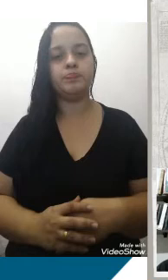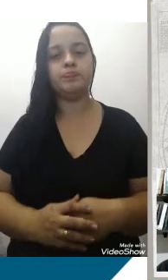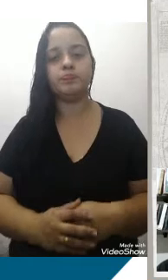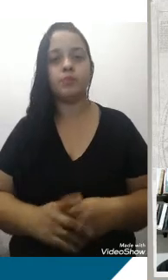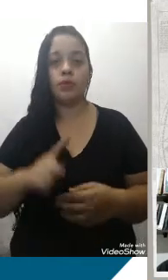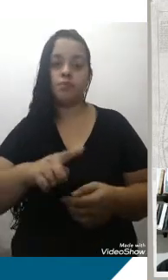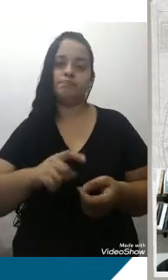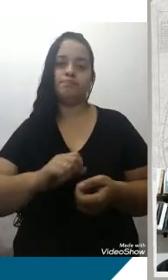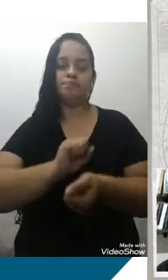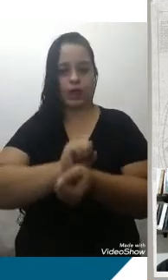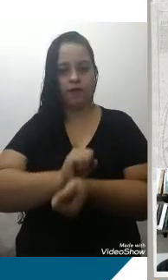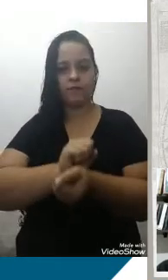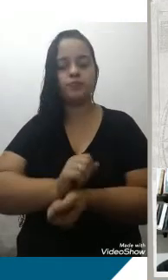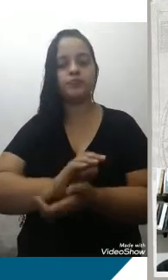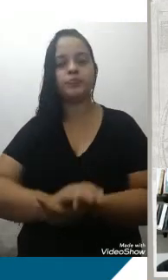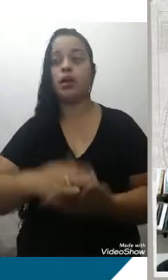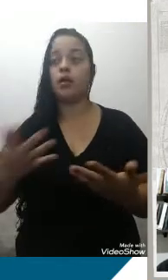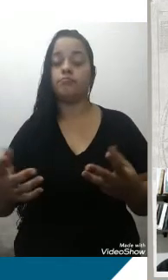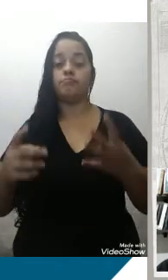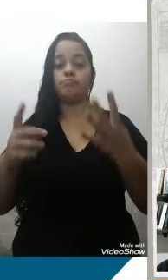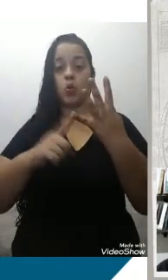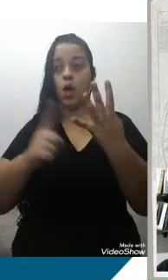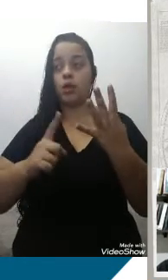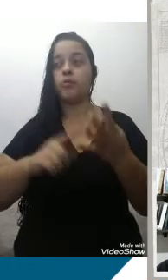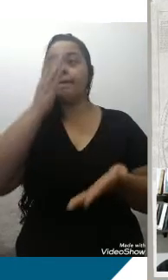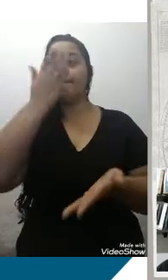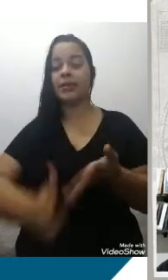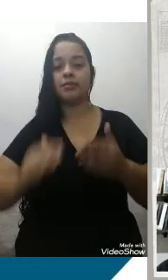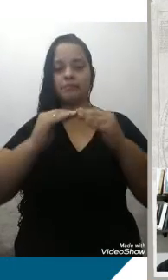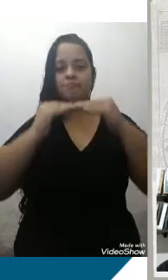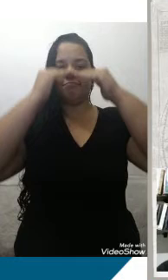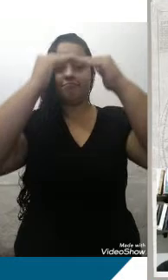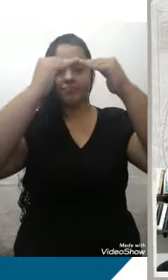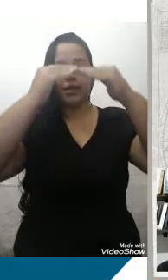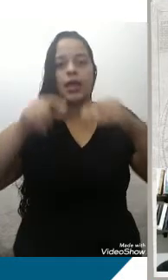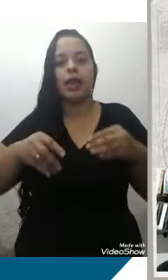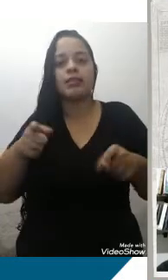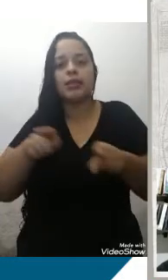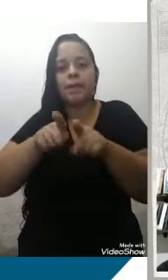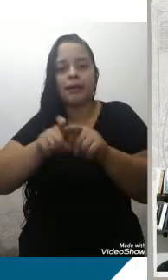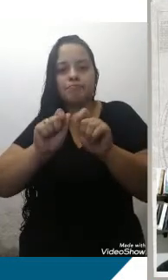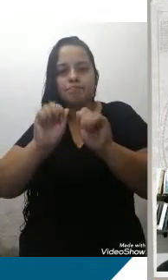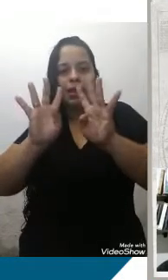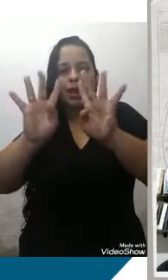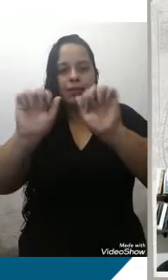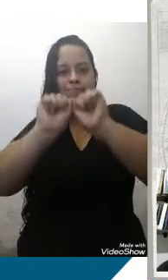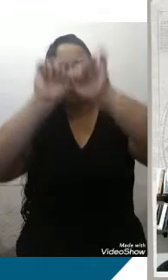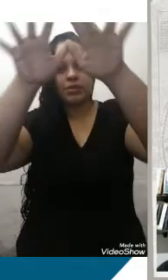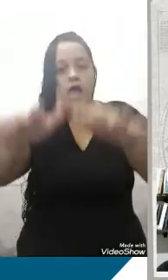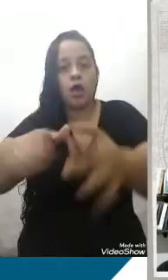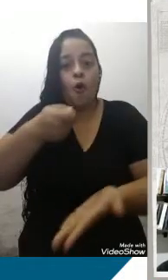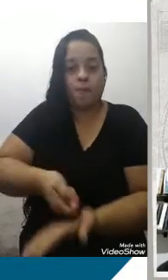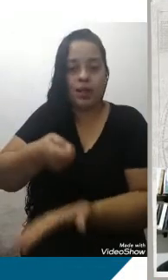eram transformados em escravizados. Um quarto ponto, perda da soberania e migração forçada, né? Tem tudo a ver com esse ponto que eu acabei